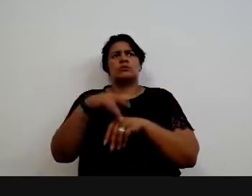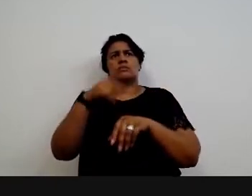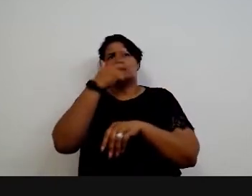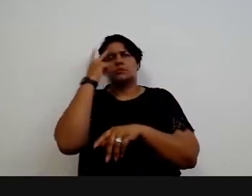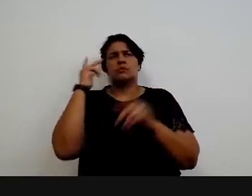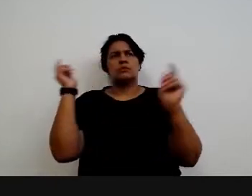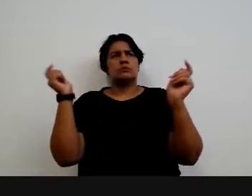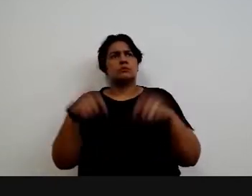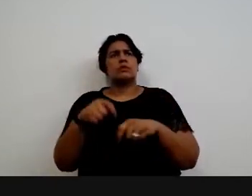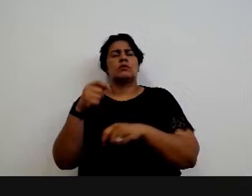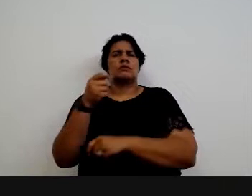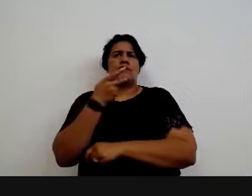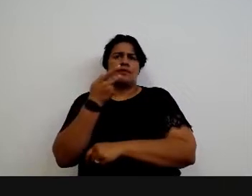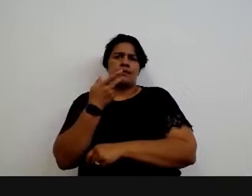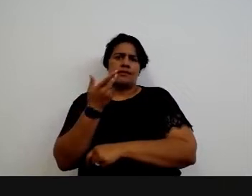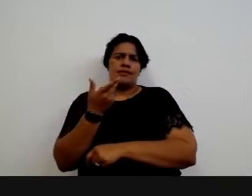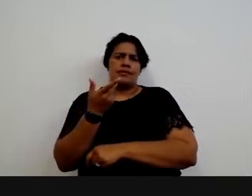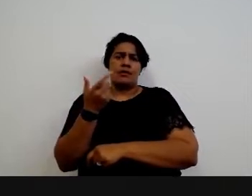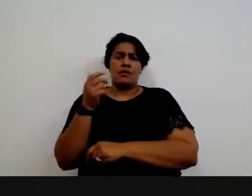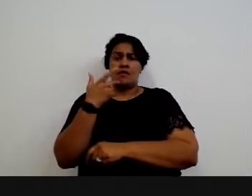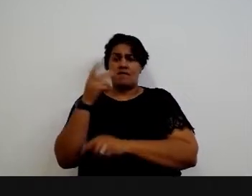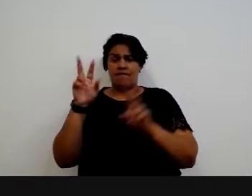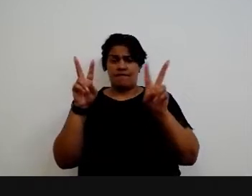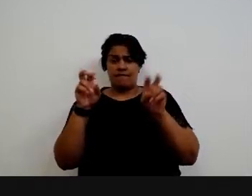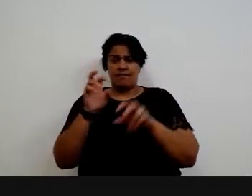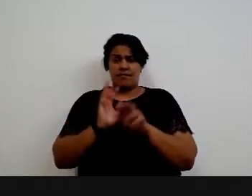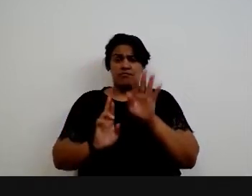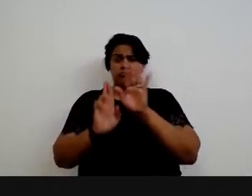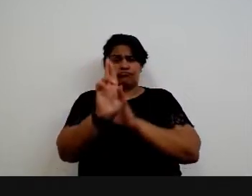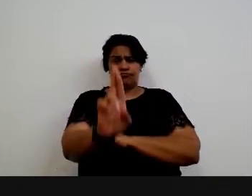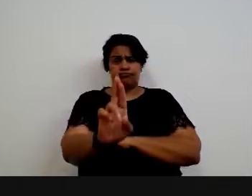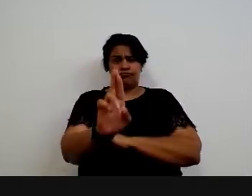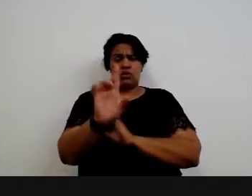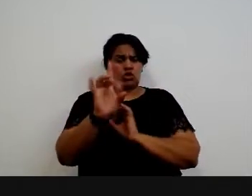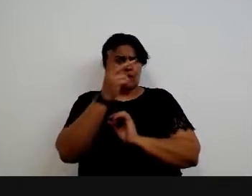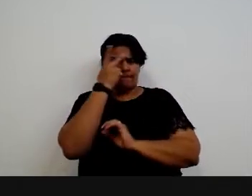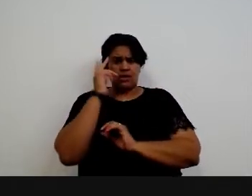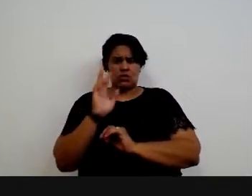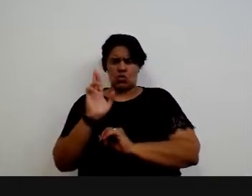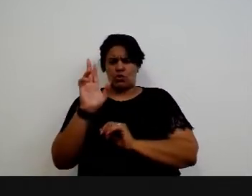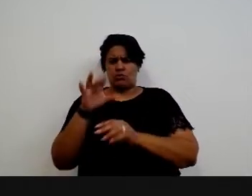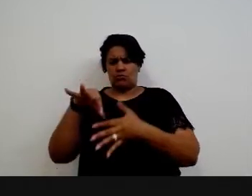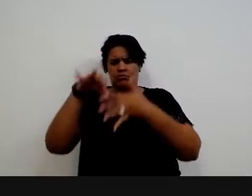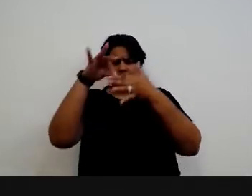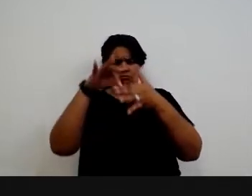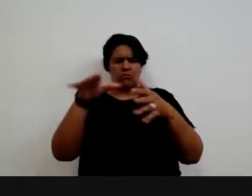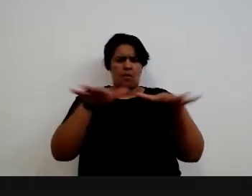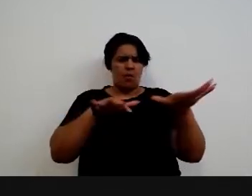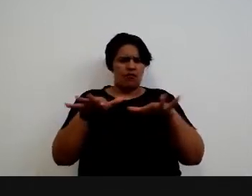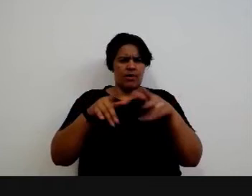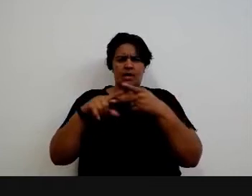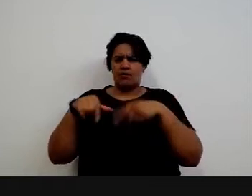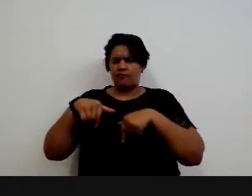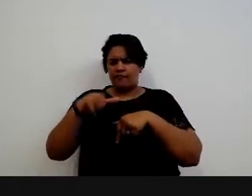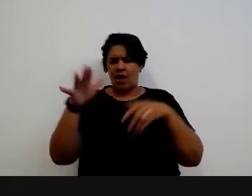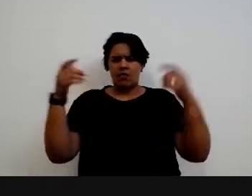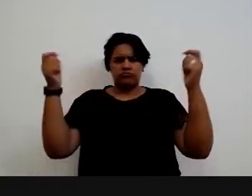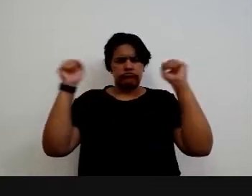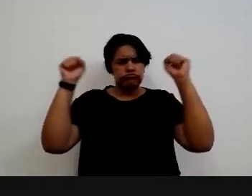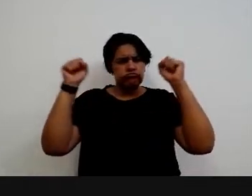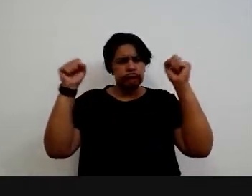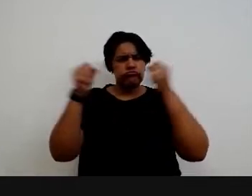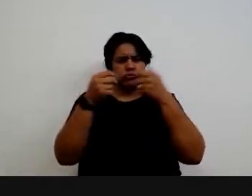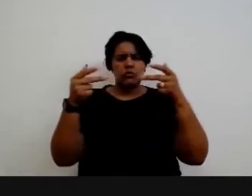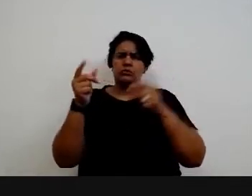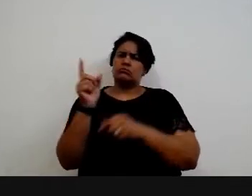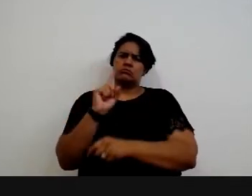gente fala de representatividade, a gente não está falando apenas daqueles que estão nos movimentos sociais, aqueles que vão para as ruas. Nós estamos perto